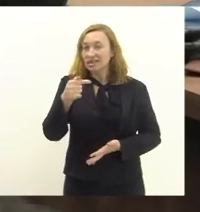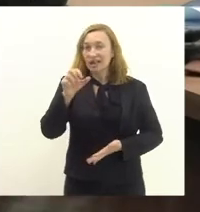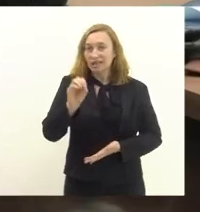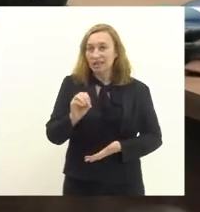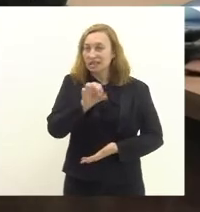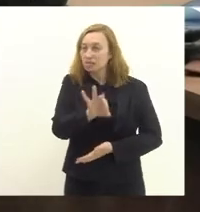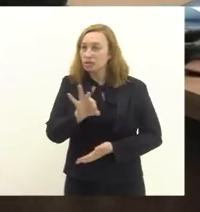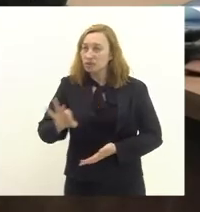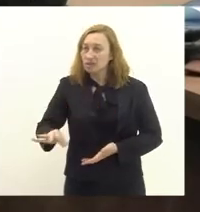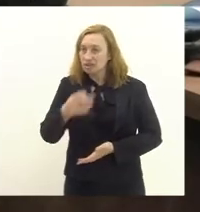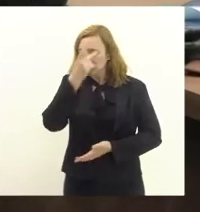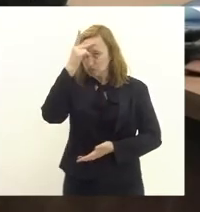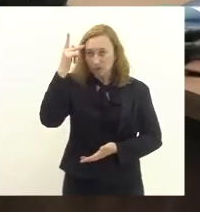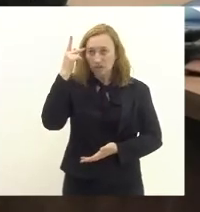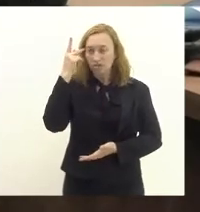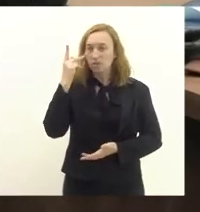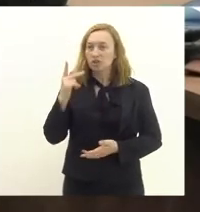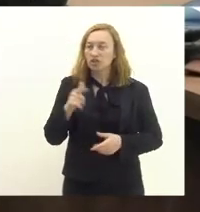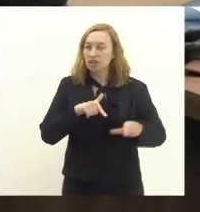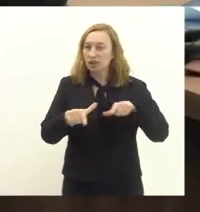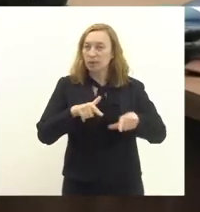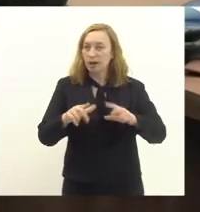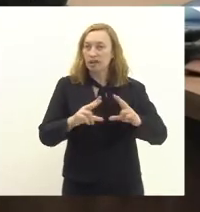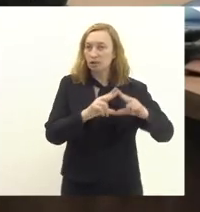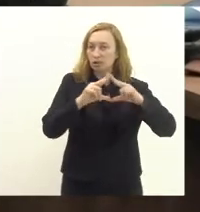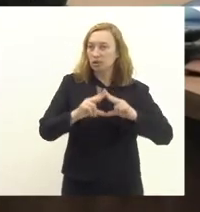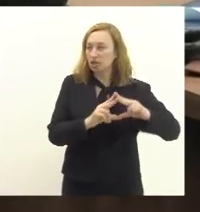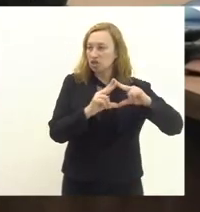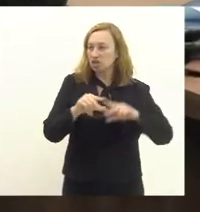70% dos catadores são mulheres.